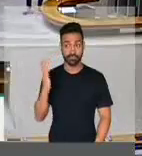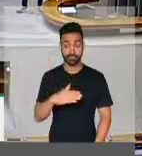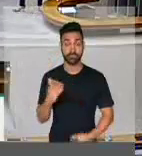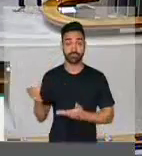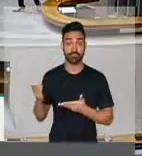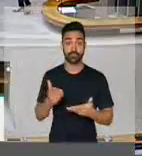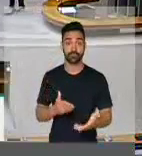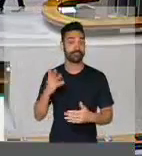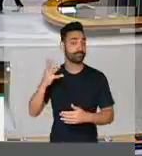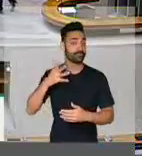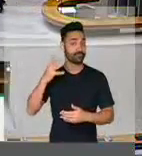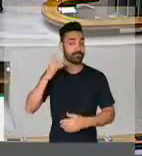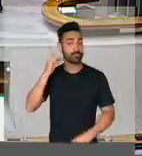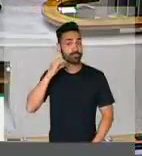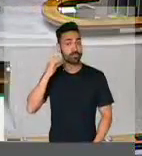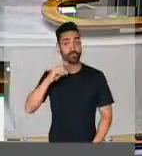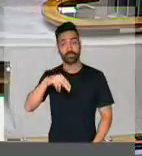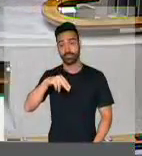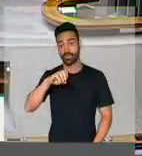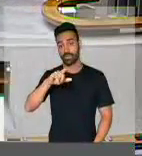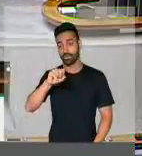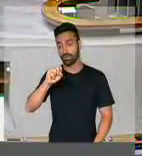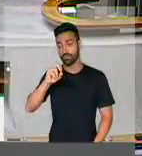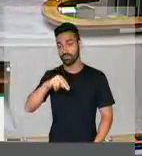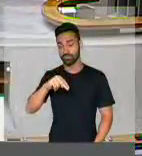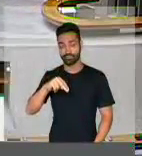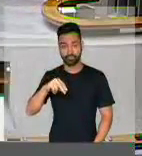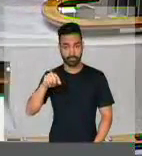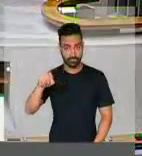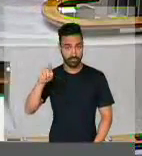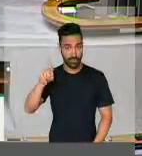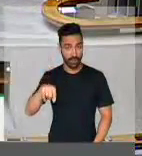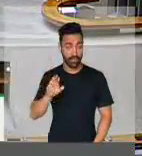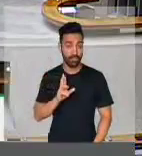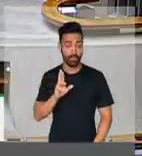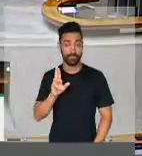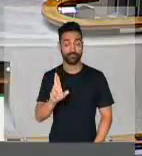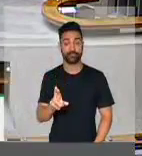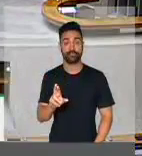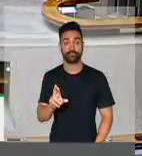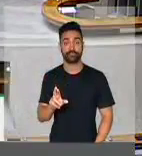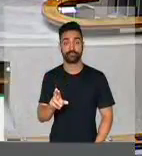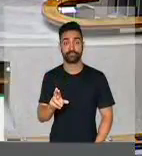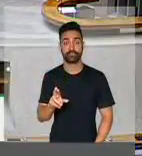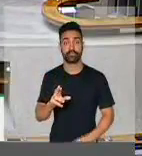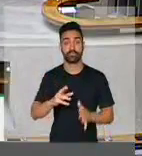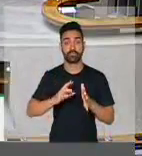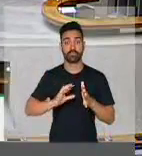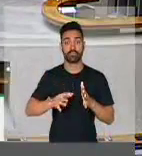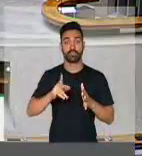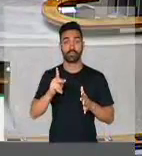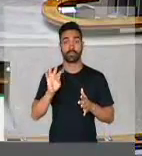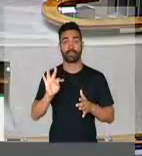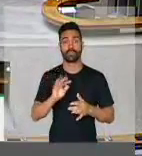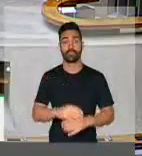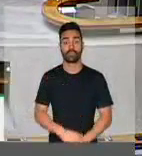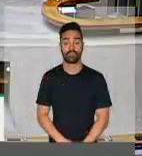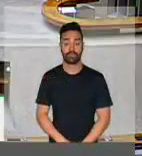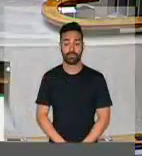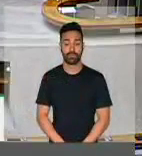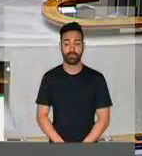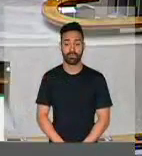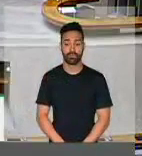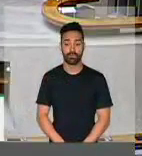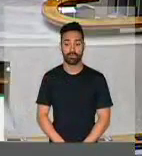para fazer uso da palavra o deputado Nelson Pellegrino, representando a bancada do PT.